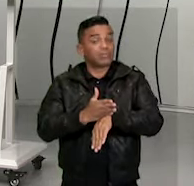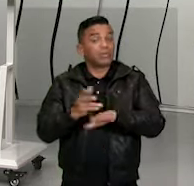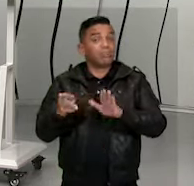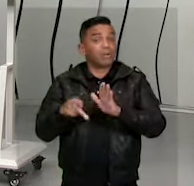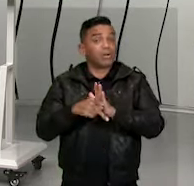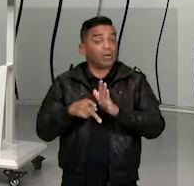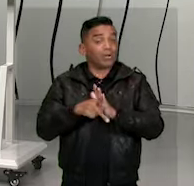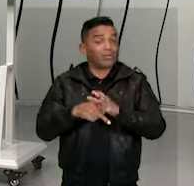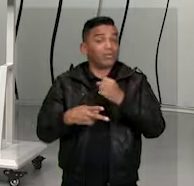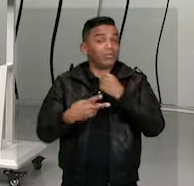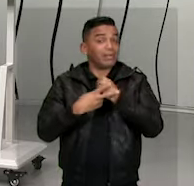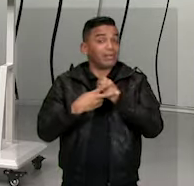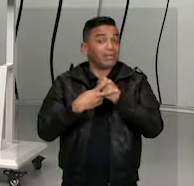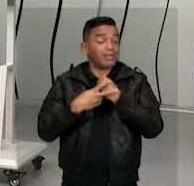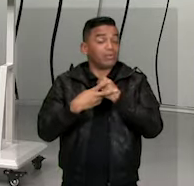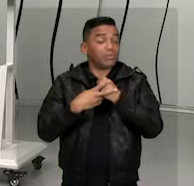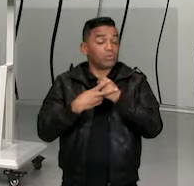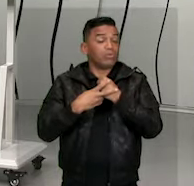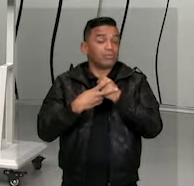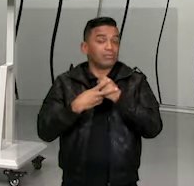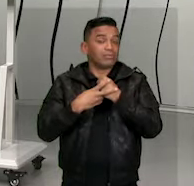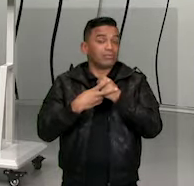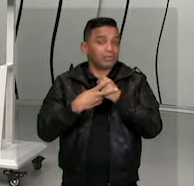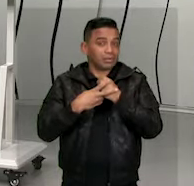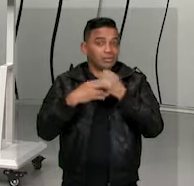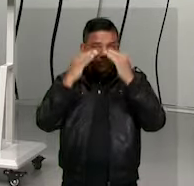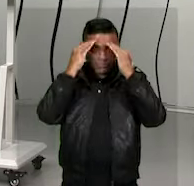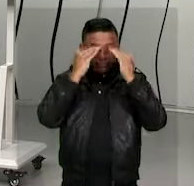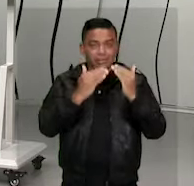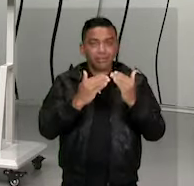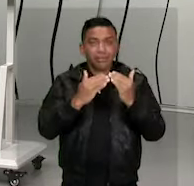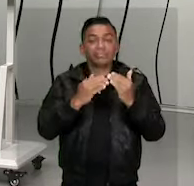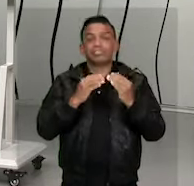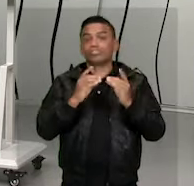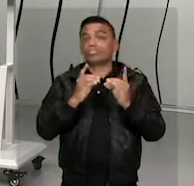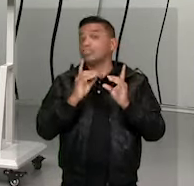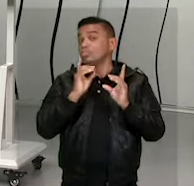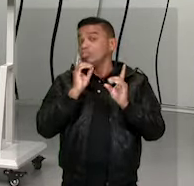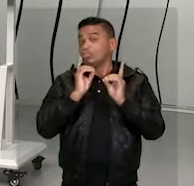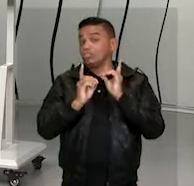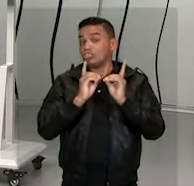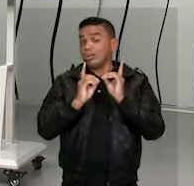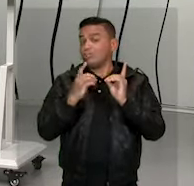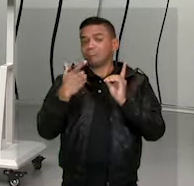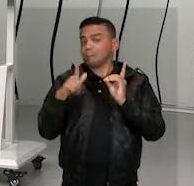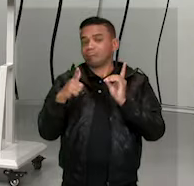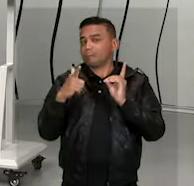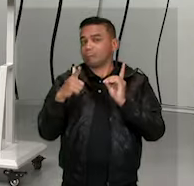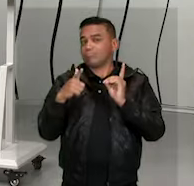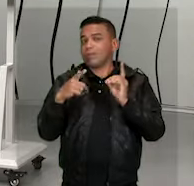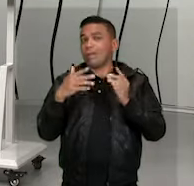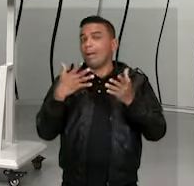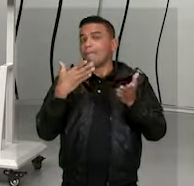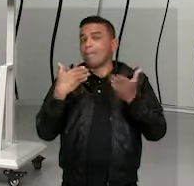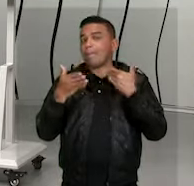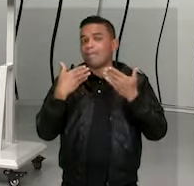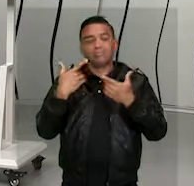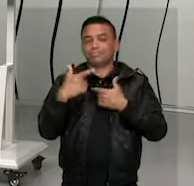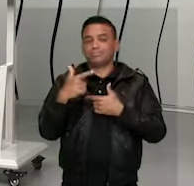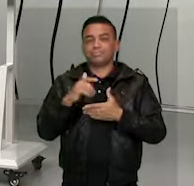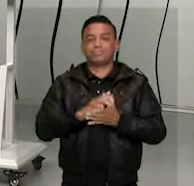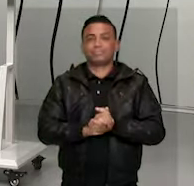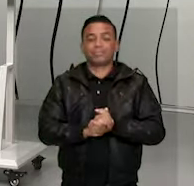pretérito perfeito e imperfeito e só presente no diálogo, que nesse caso nós não temos, né?